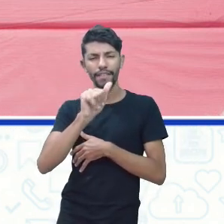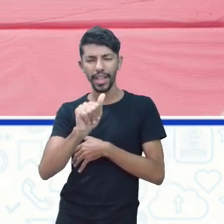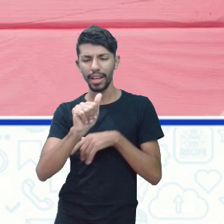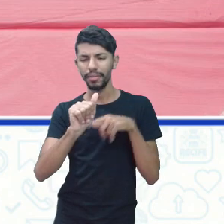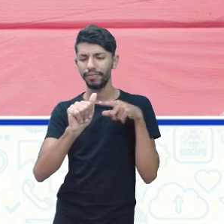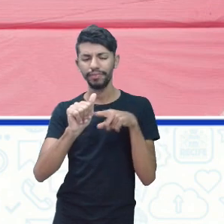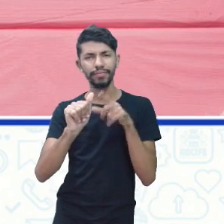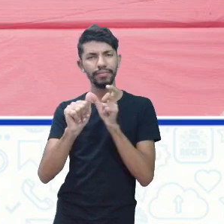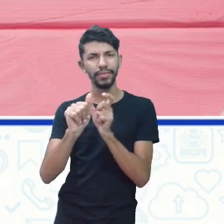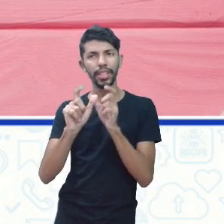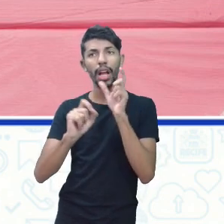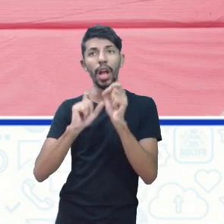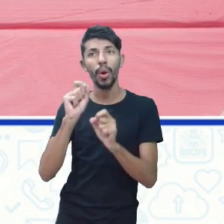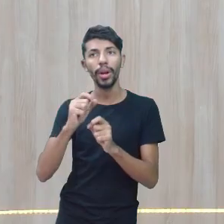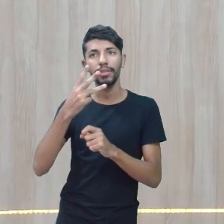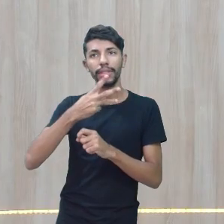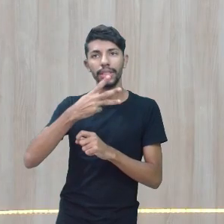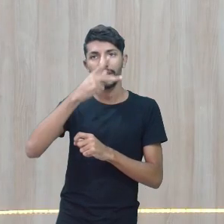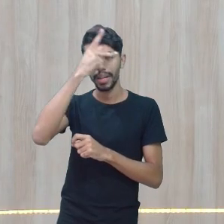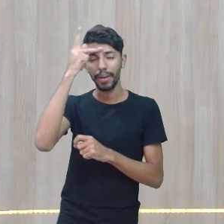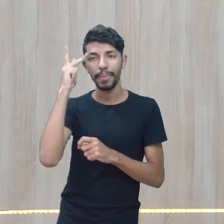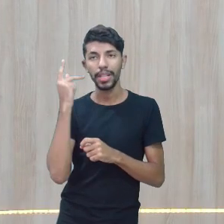singular.